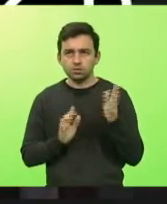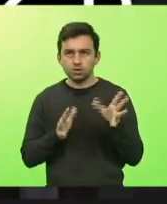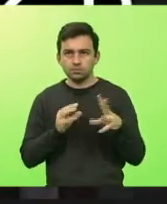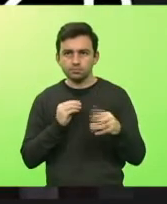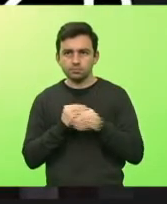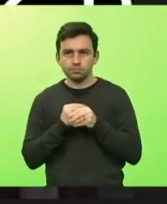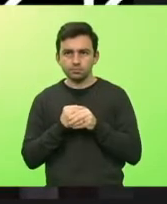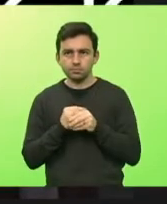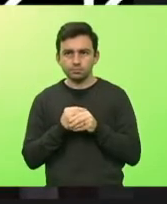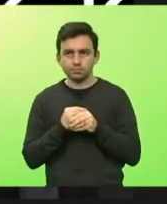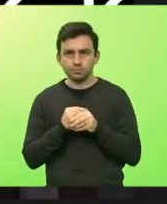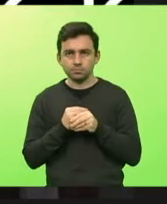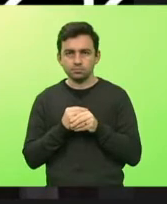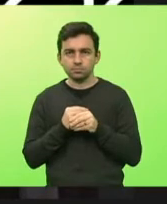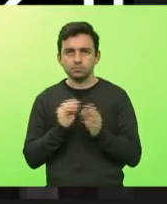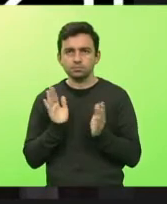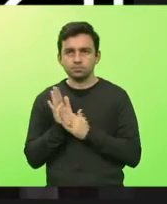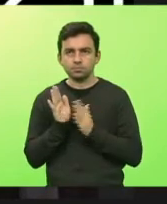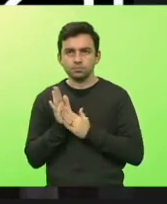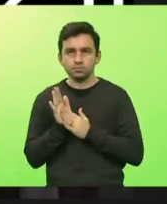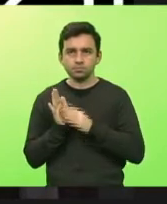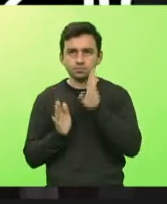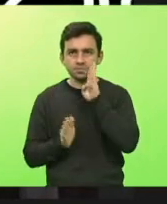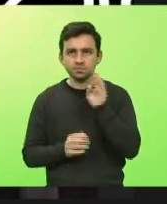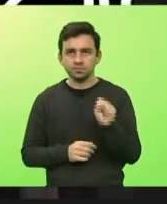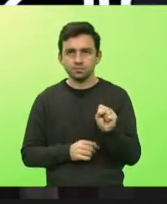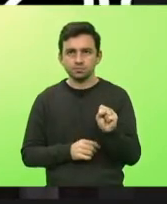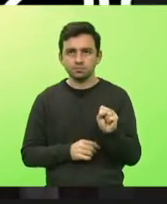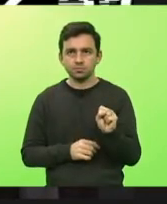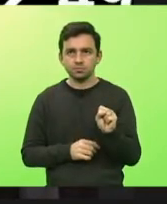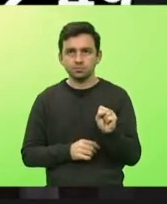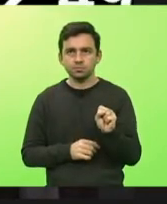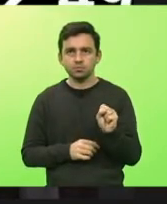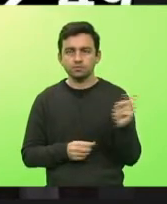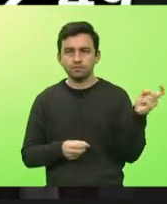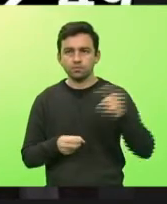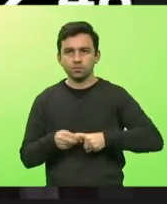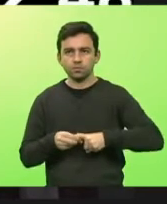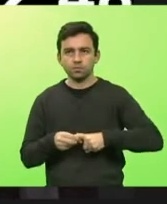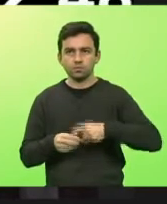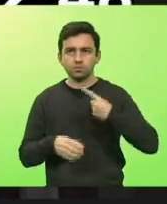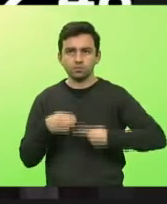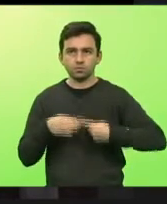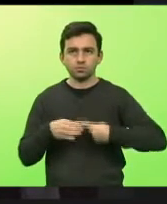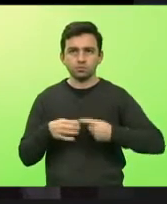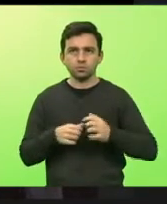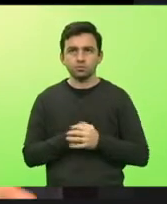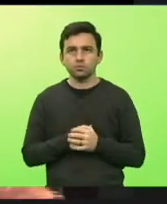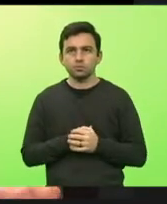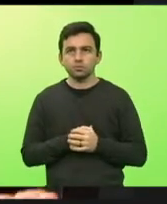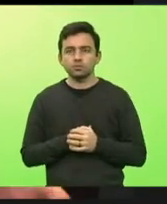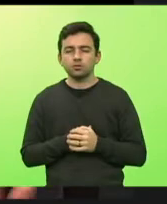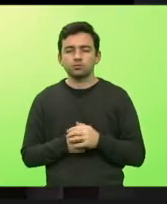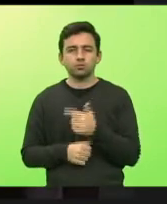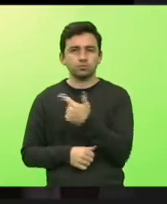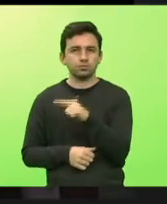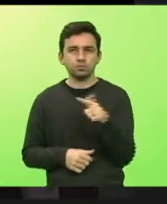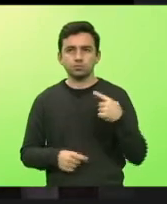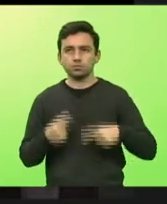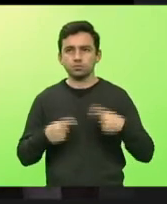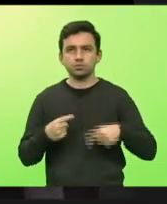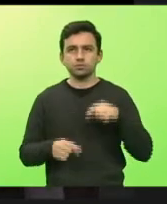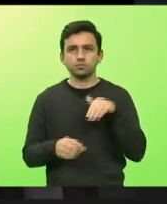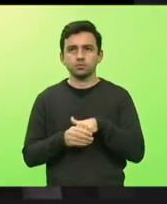plenário, emenda proposta pelo deputado Bruno Souza, e retornou à comissão. Não havendo quem queira discutir, em